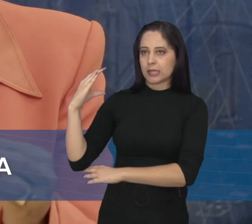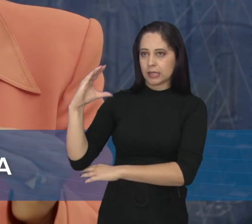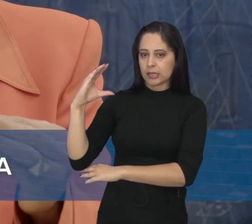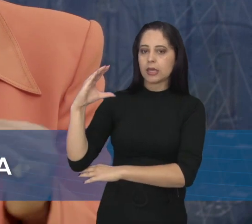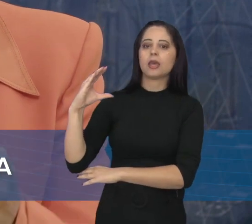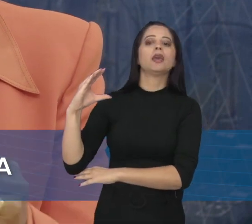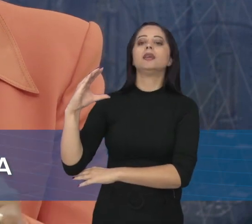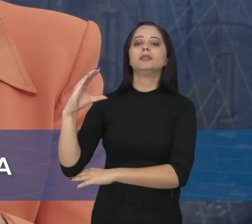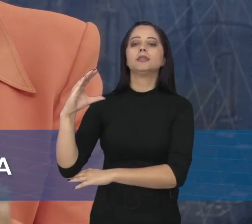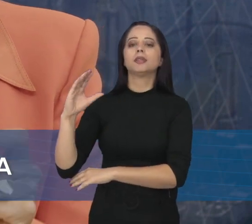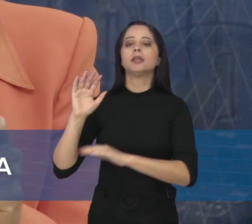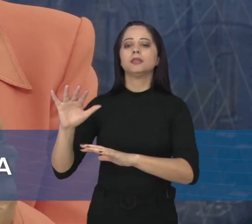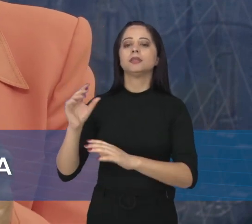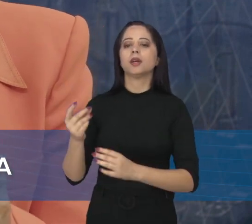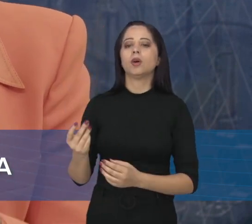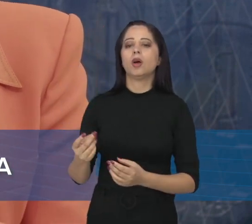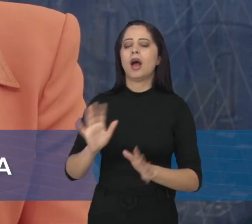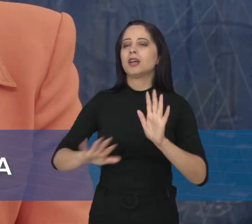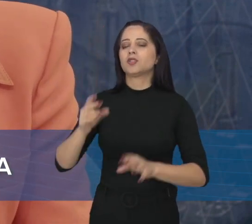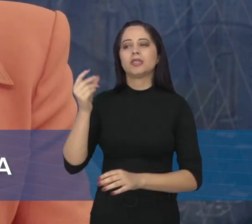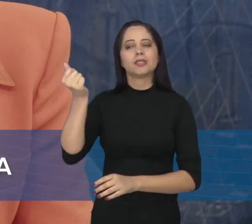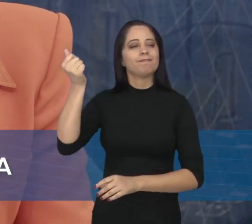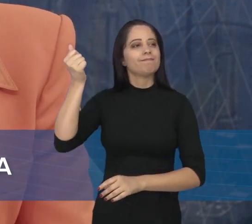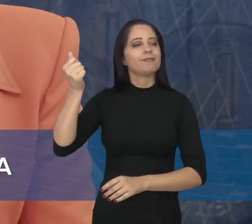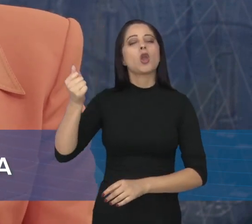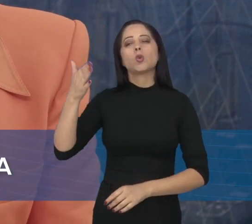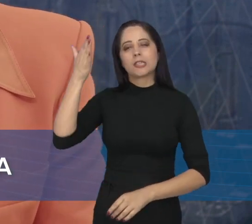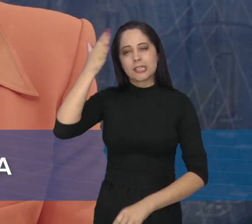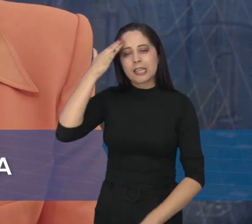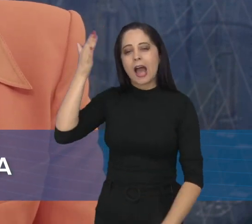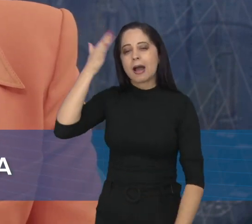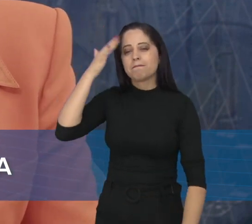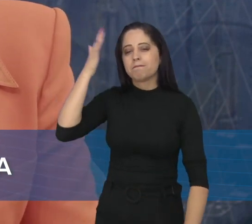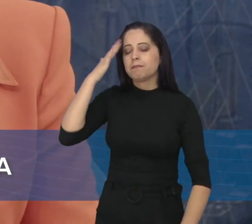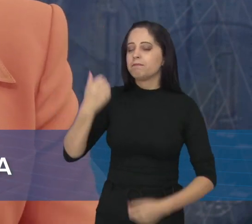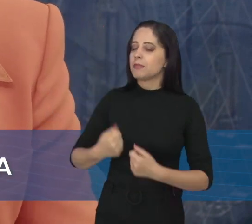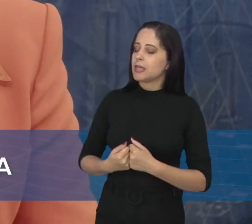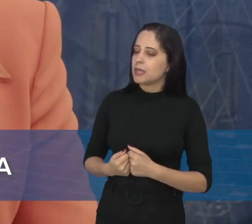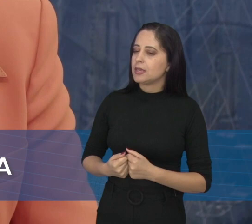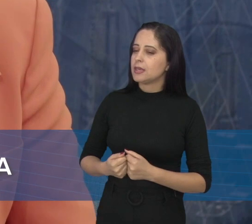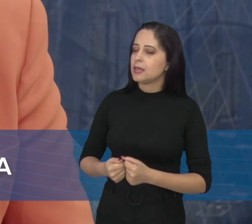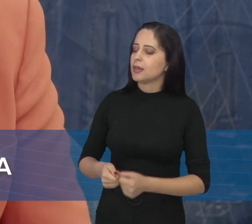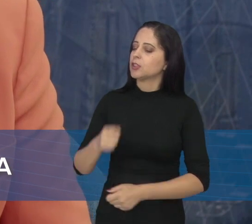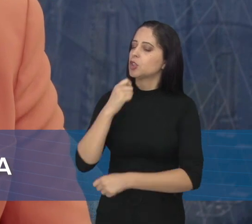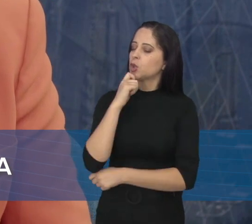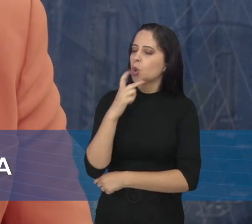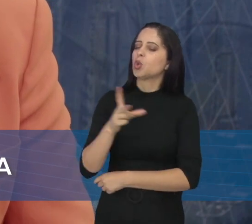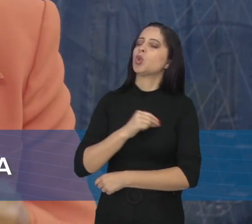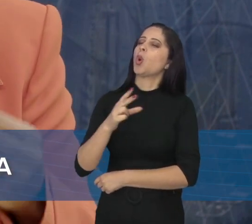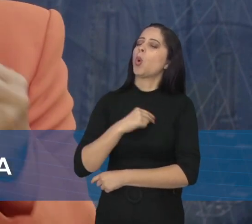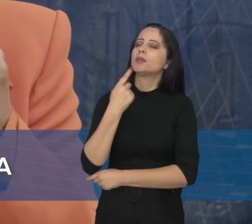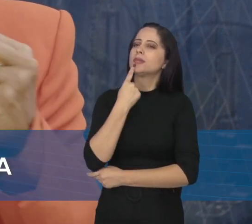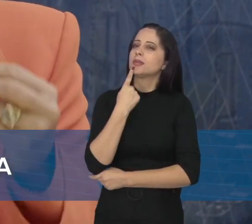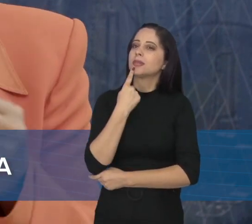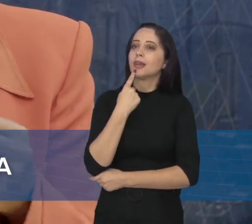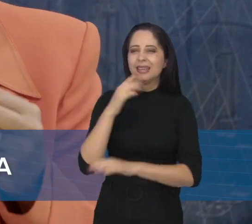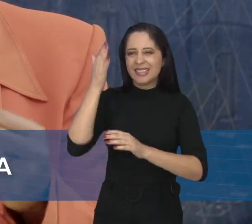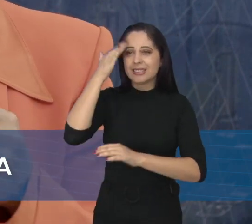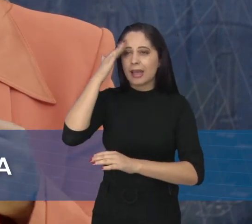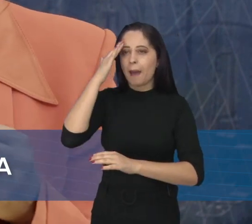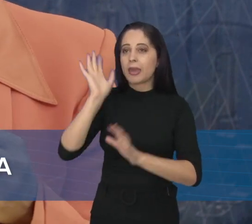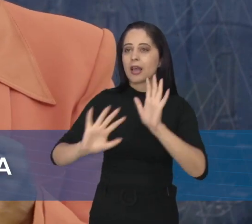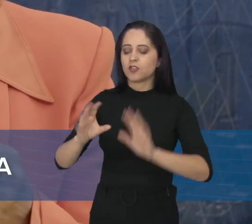logoterapia, esse é o lugar onde a gente tem aquele negócio, eu sabia que isso aqui tinha que fazer, não fiz, por que eu não escutei? Aquele lugar onde a